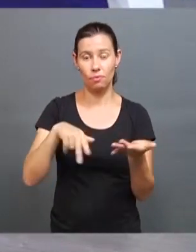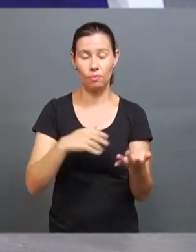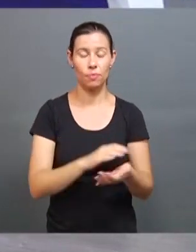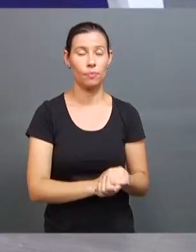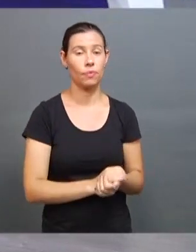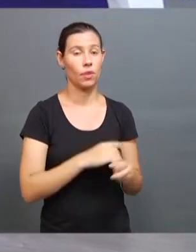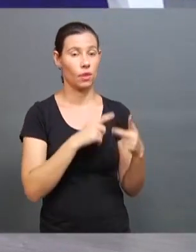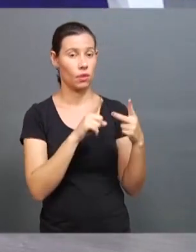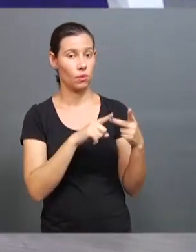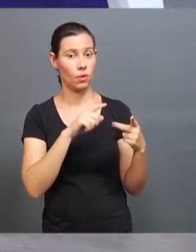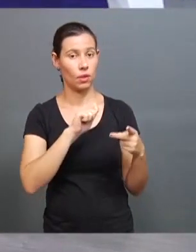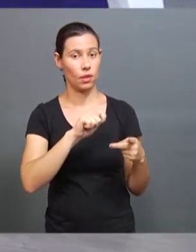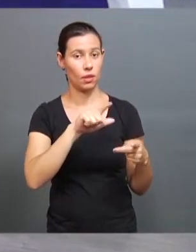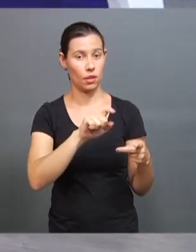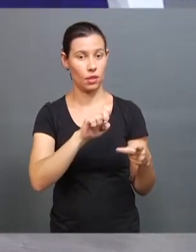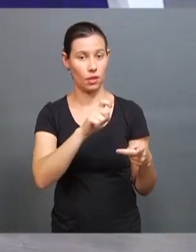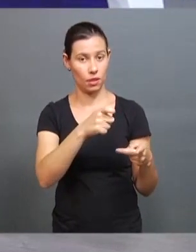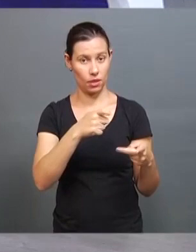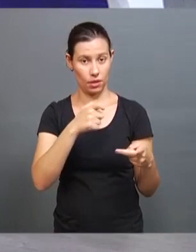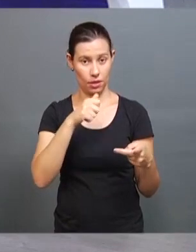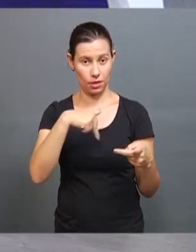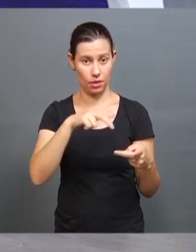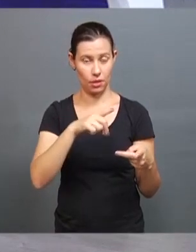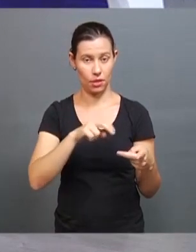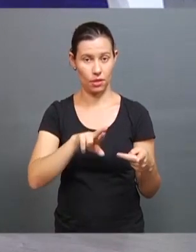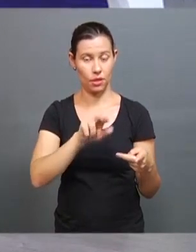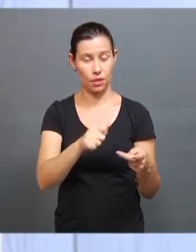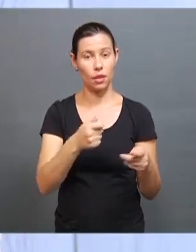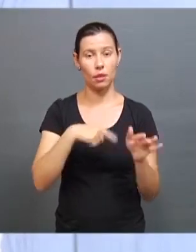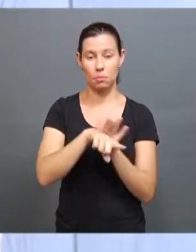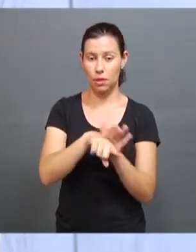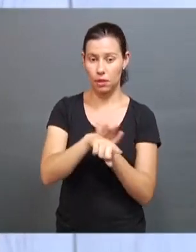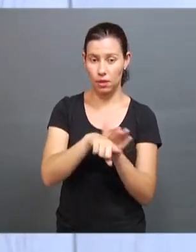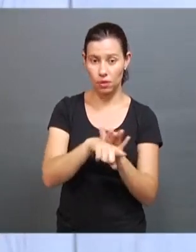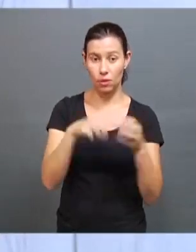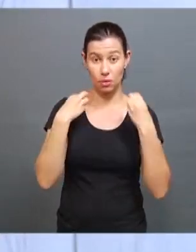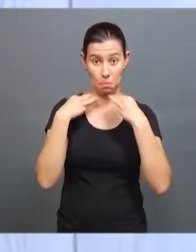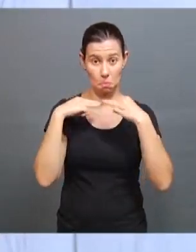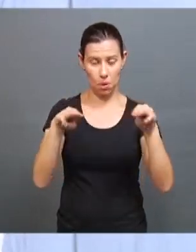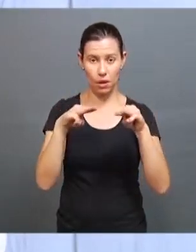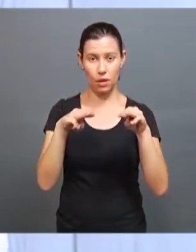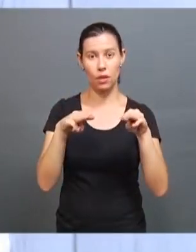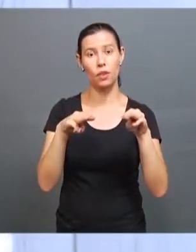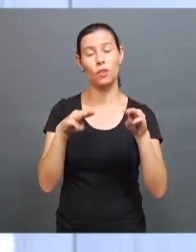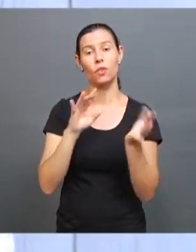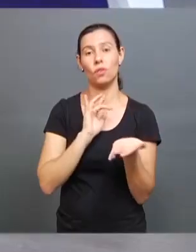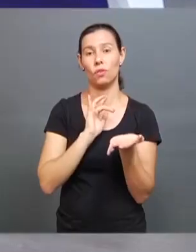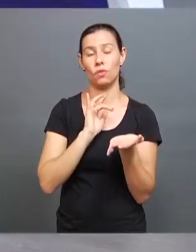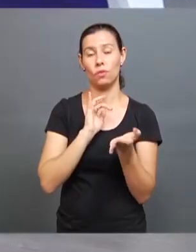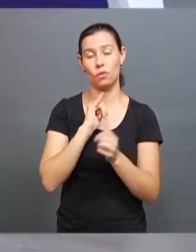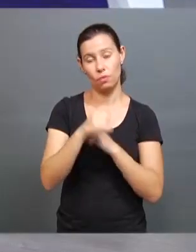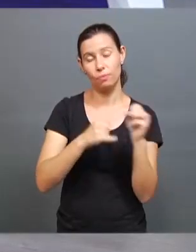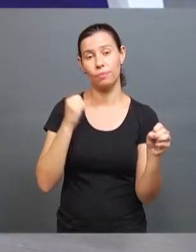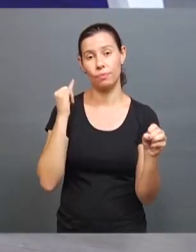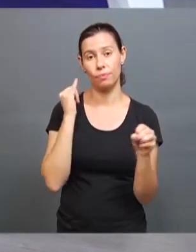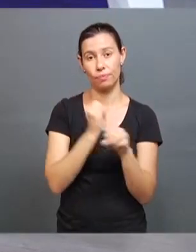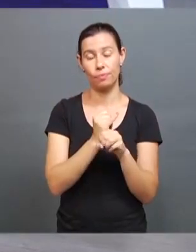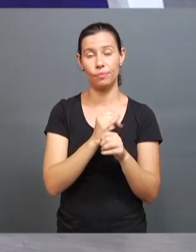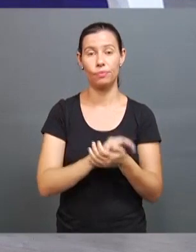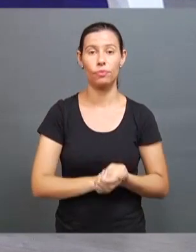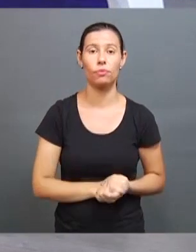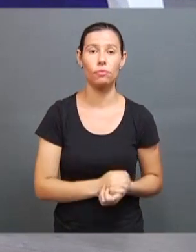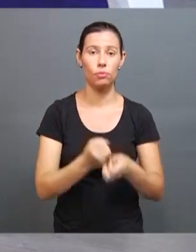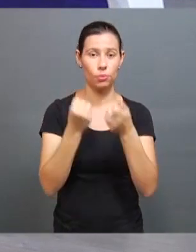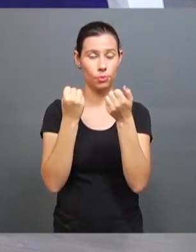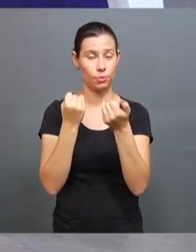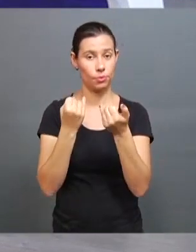Alessandra Mazzarioli, que é pesquisadora em marketing digital. Boa noite, Alessandra. Obrigada pela Eu que presença. agradeço. Bom, para a gente começar, é